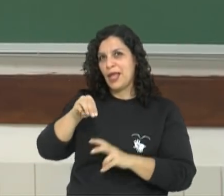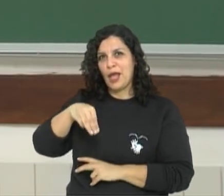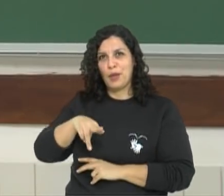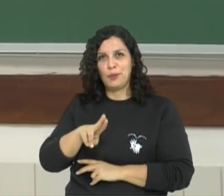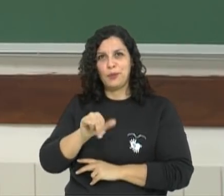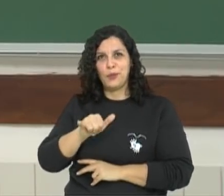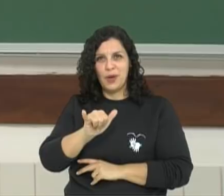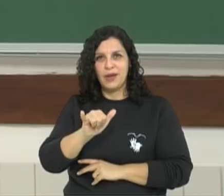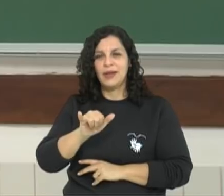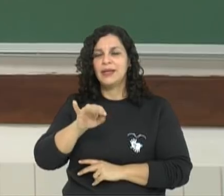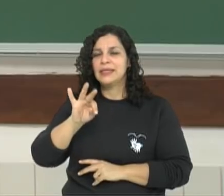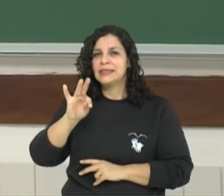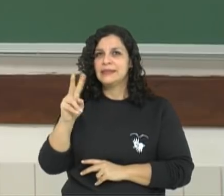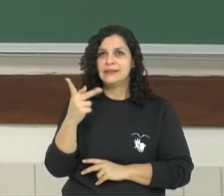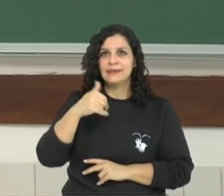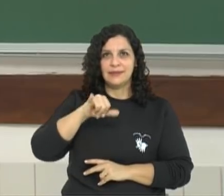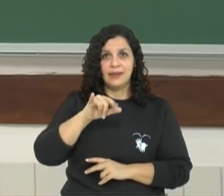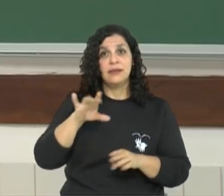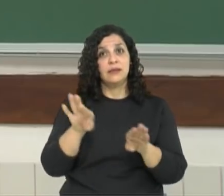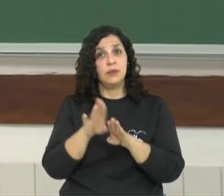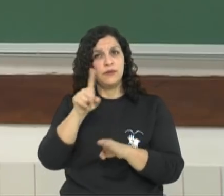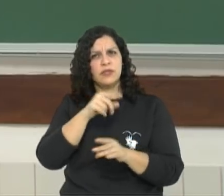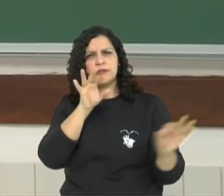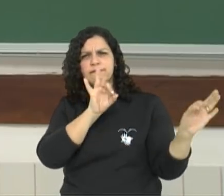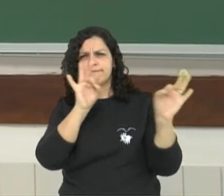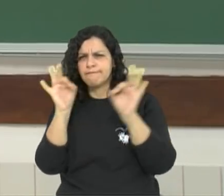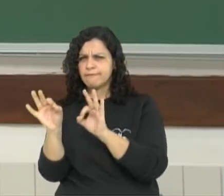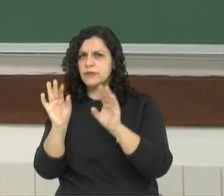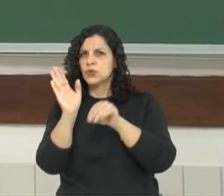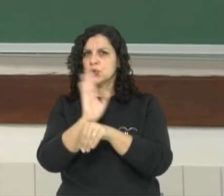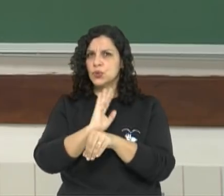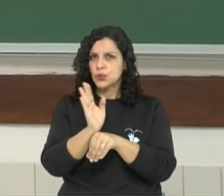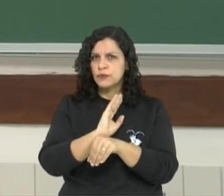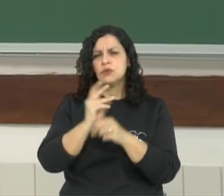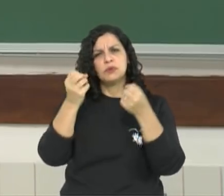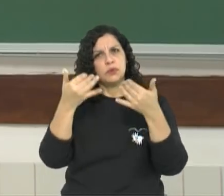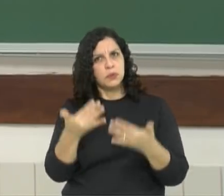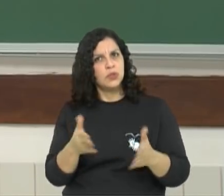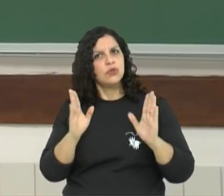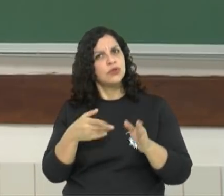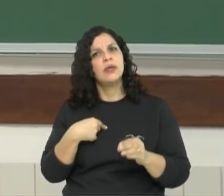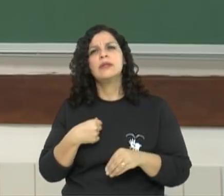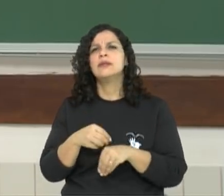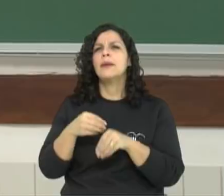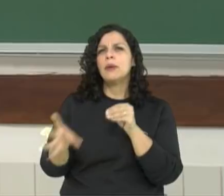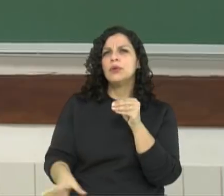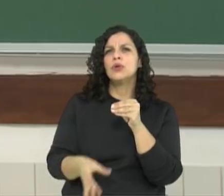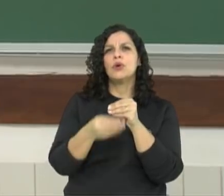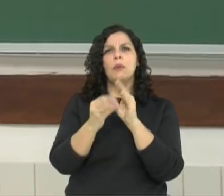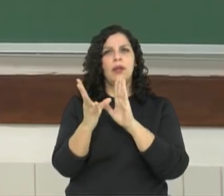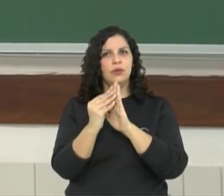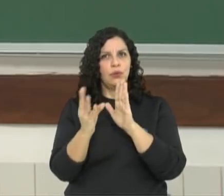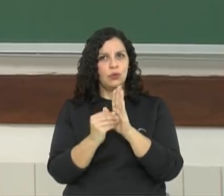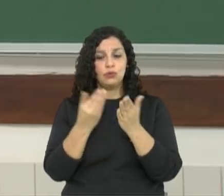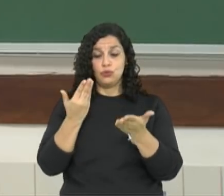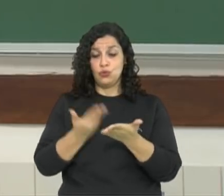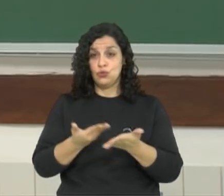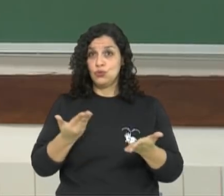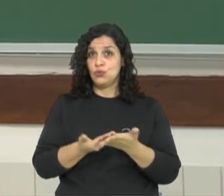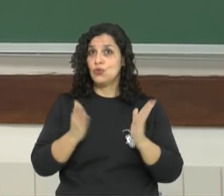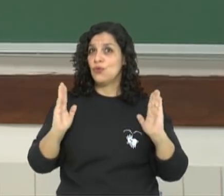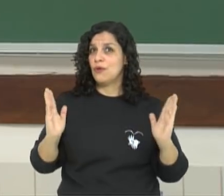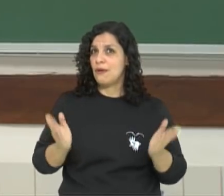Muay Thai. É muito interessante que vocês assistam os vídeos. Como eu falei, ele dá uma completada naquilo que a gente